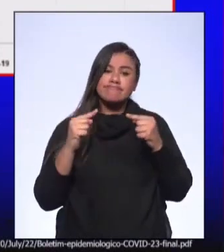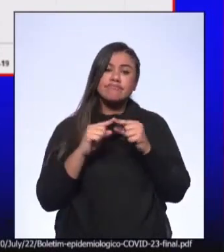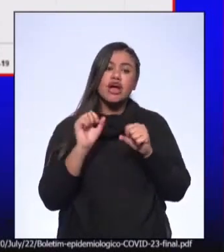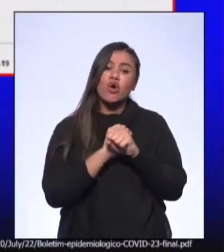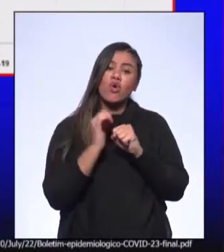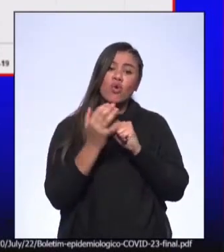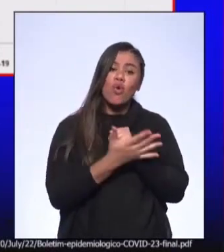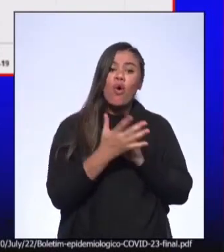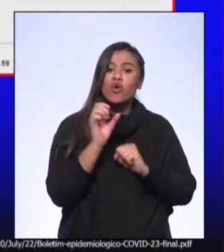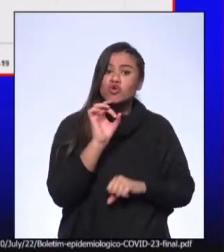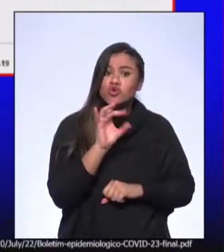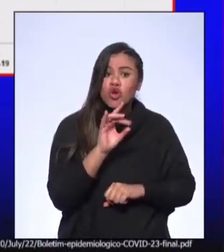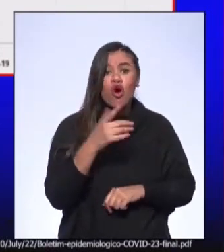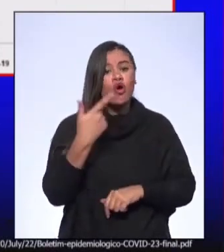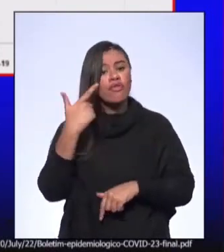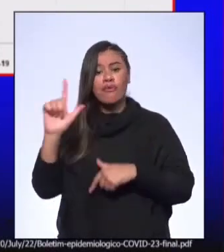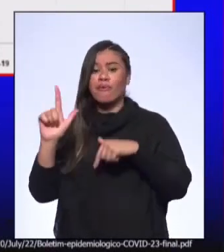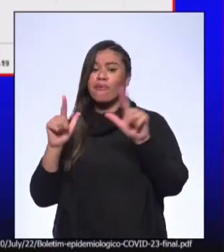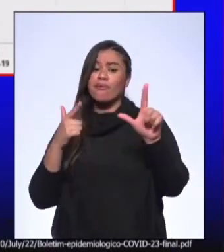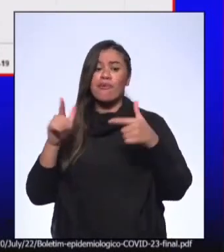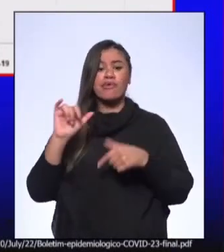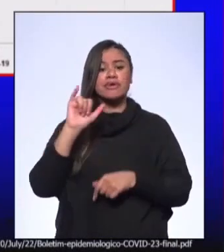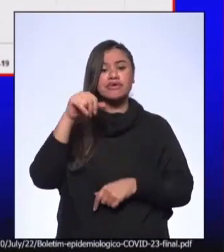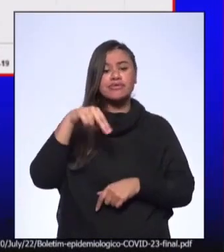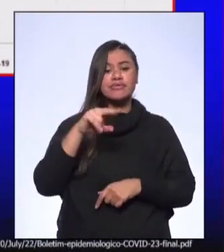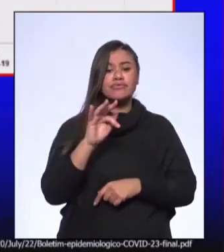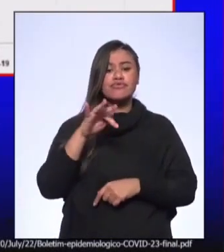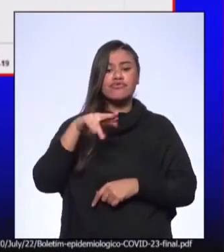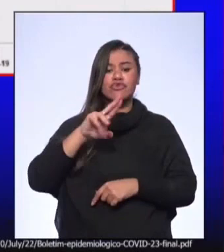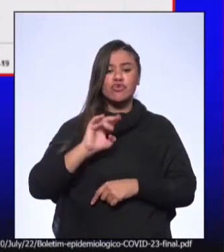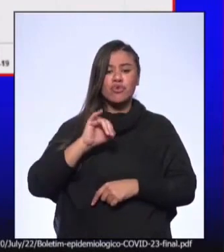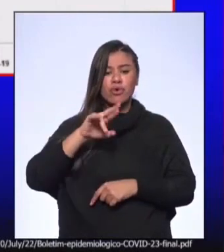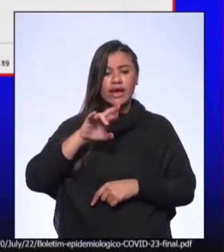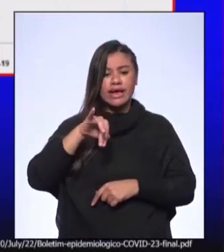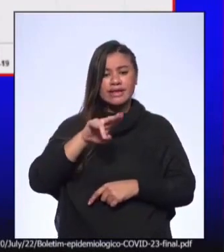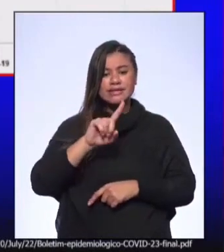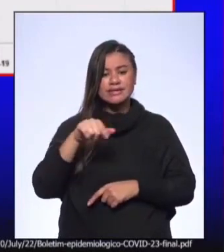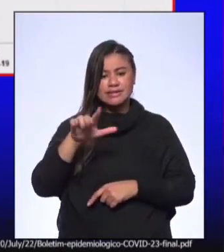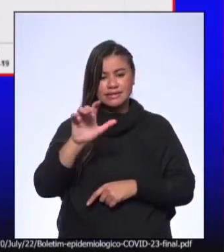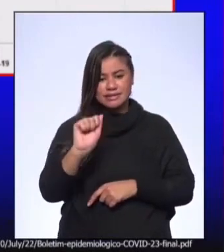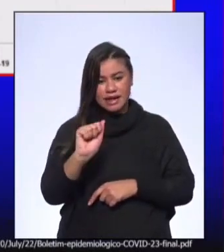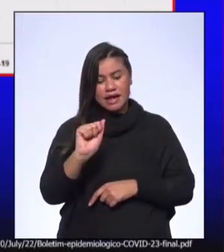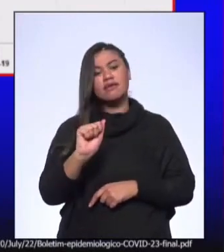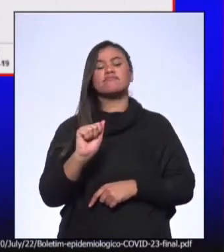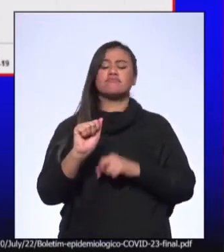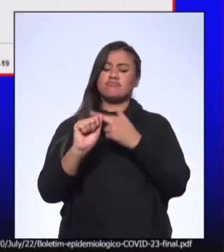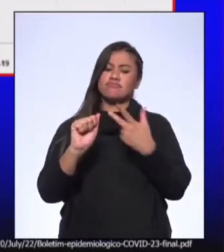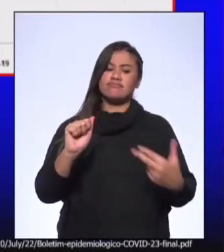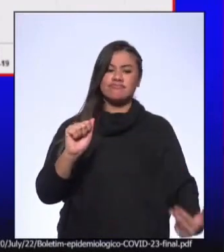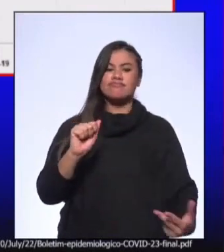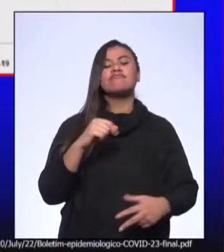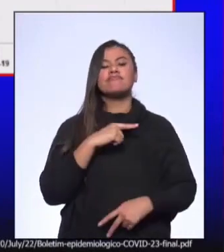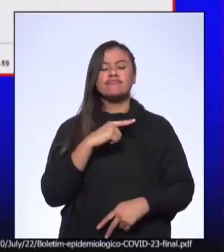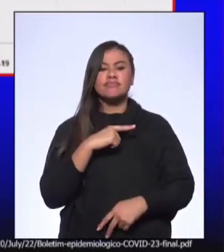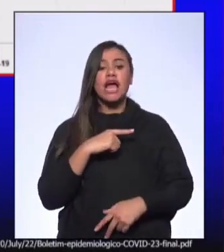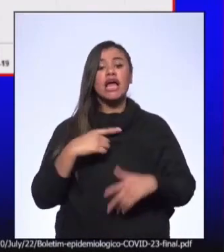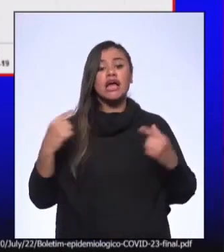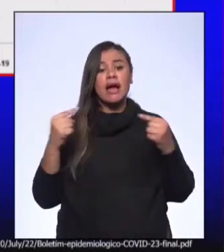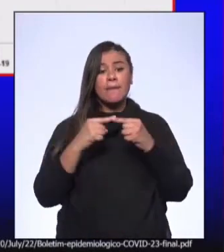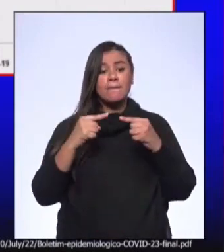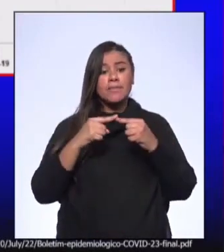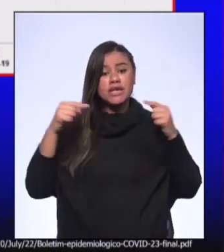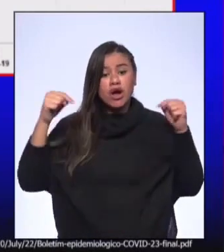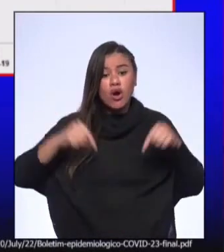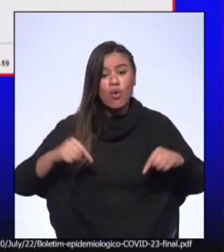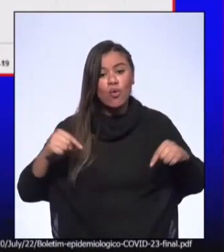vírus também, como o vírus influenza, etc. Então, esse é um pouco do retrato que temos hoje aqui no nosso país. O